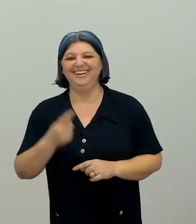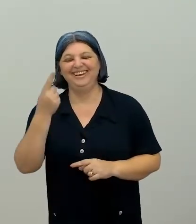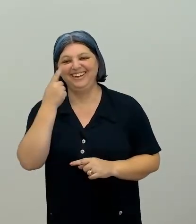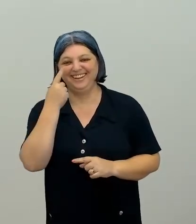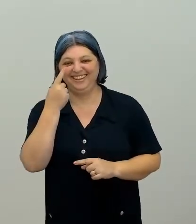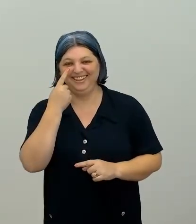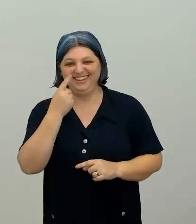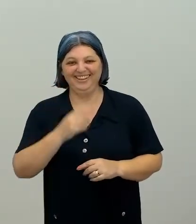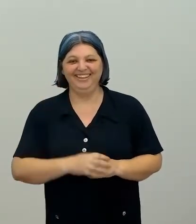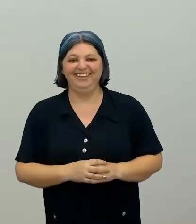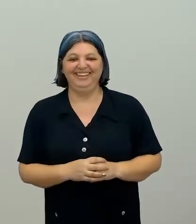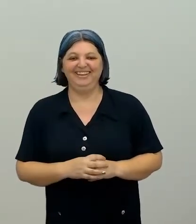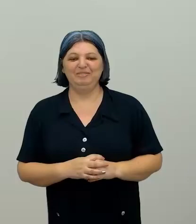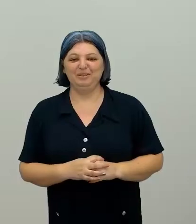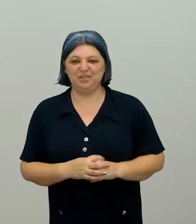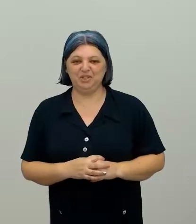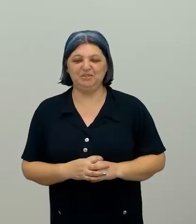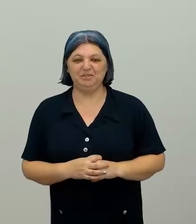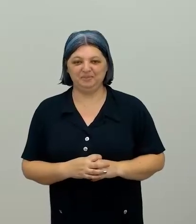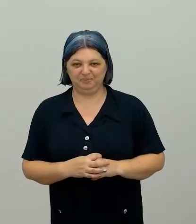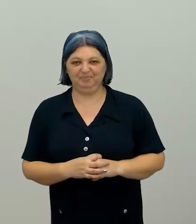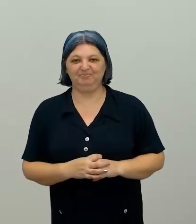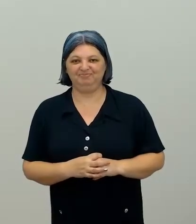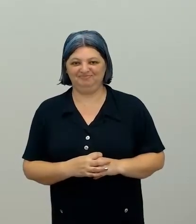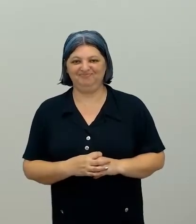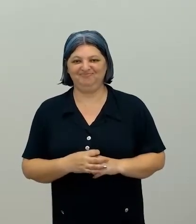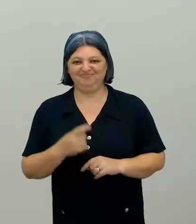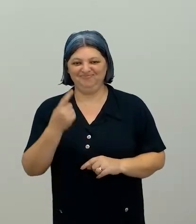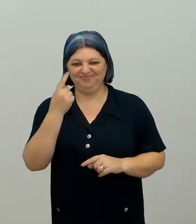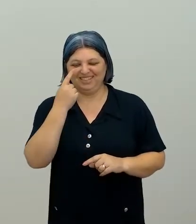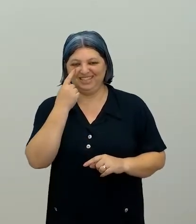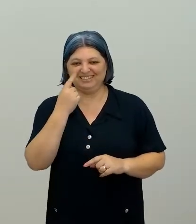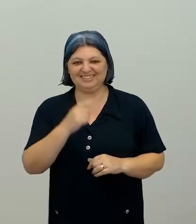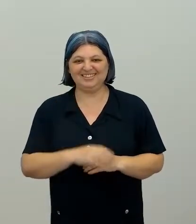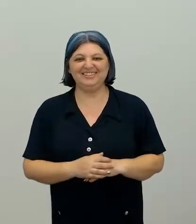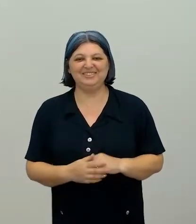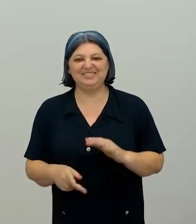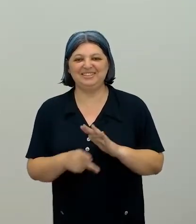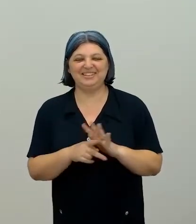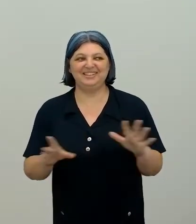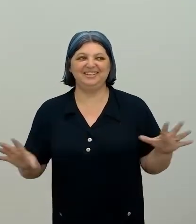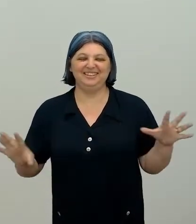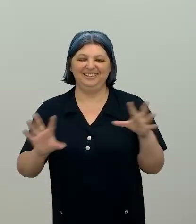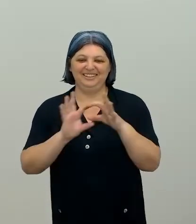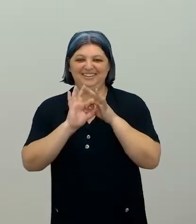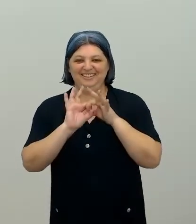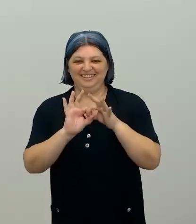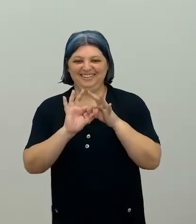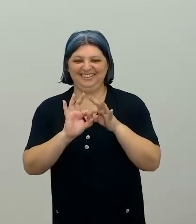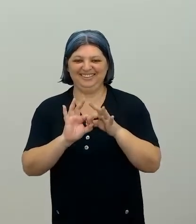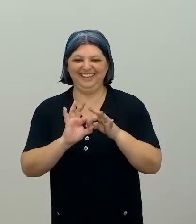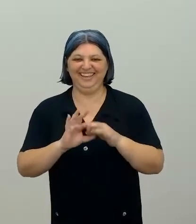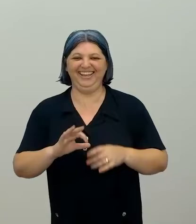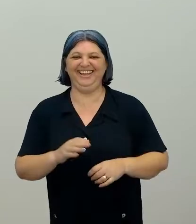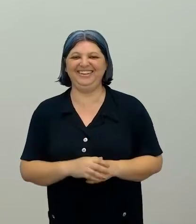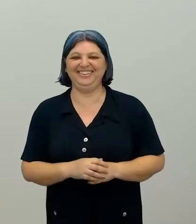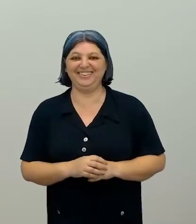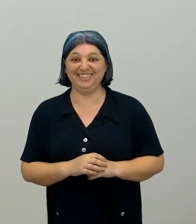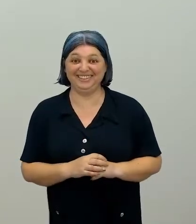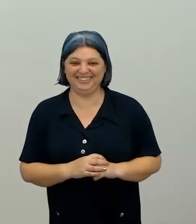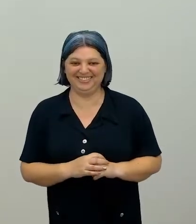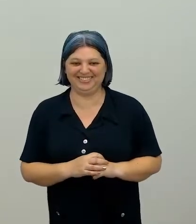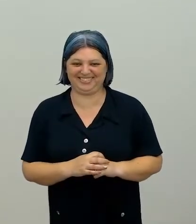do trabalho do outro, ou se você preferir usar outra categoria, vinculado organicamente através de uma